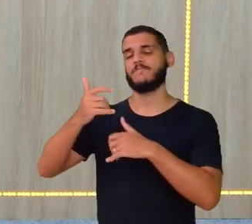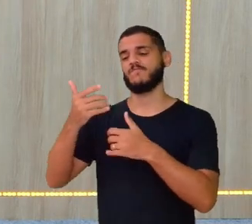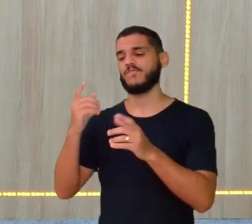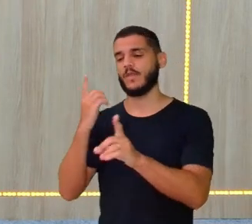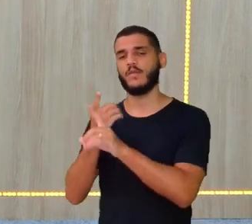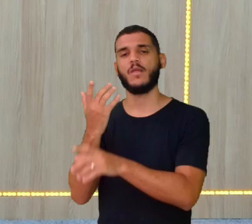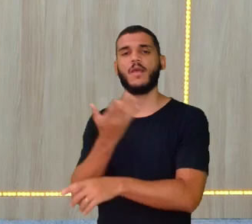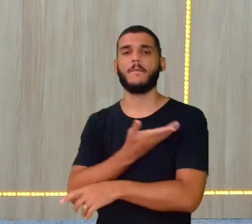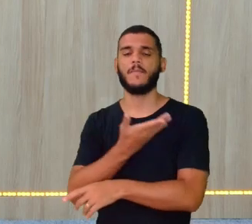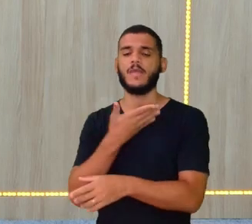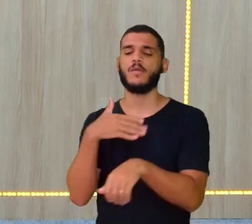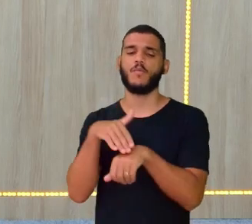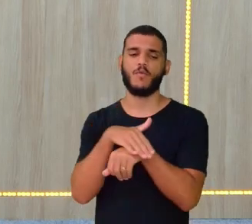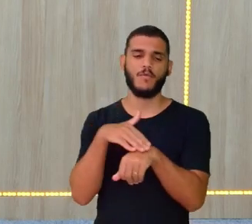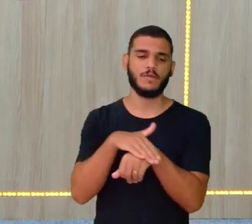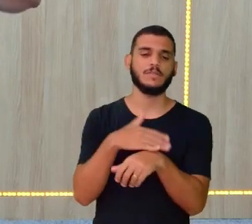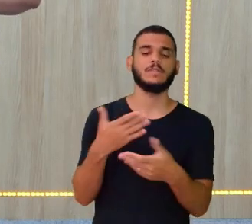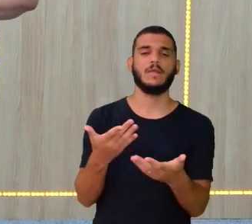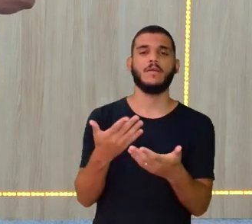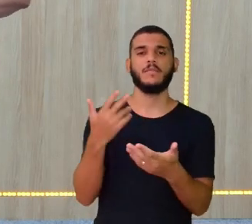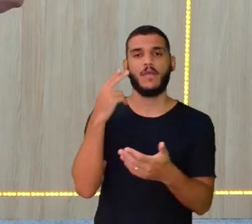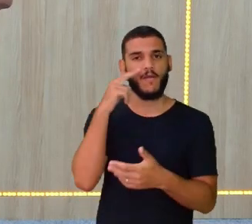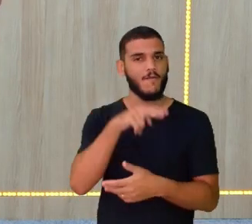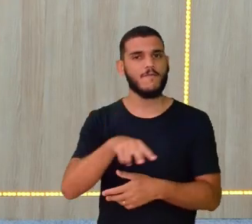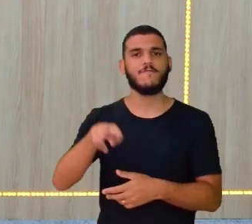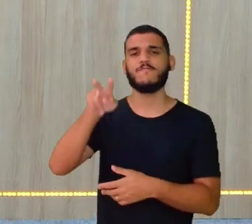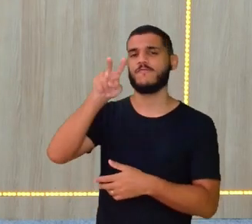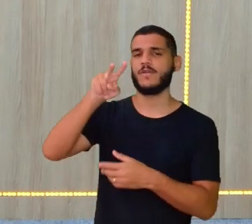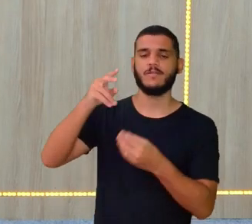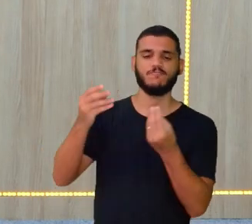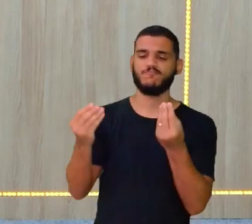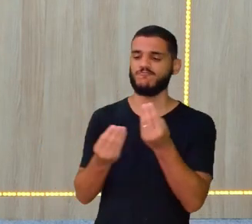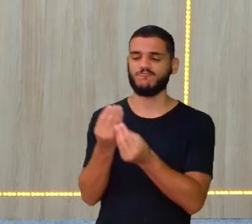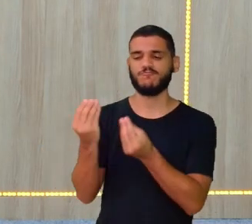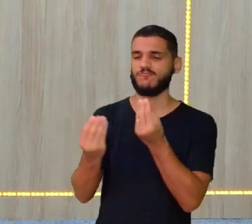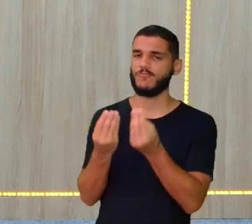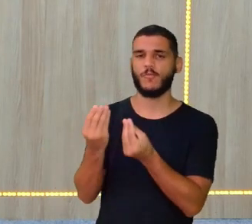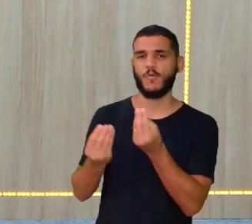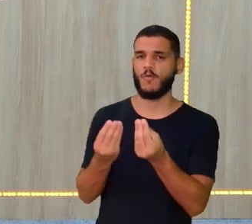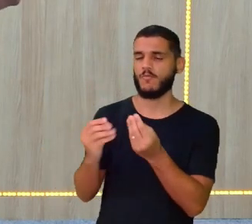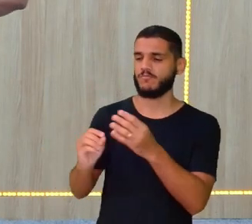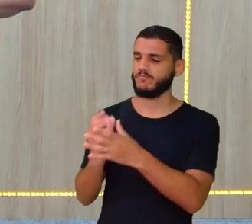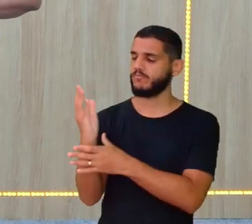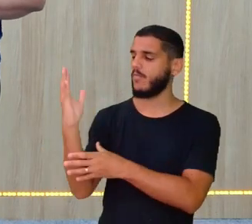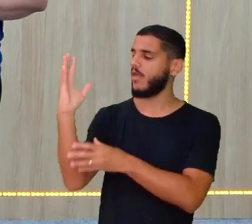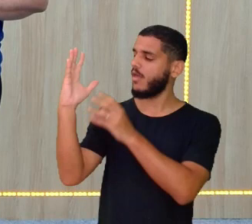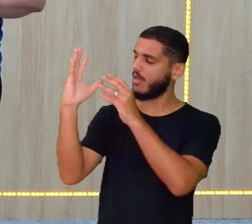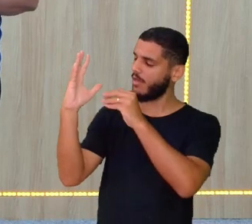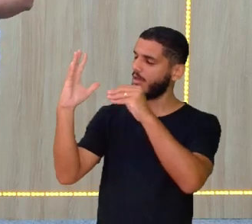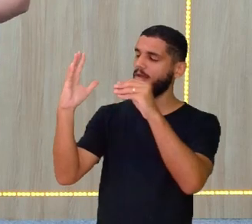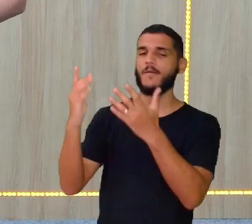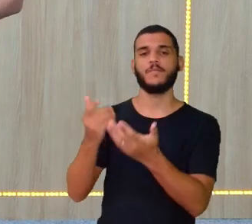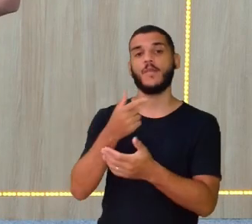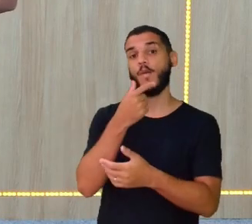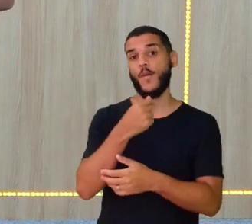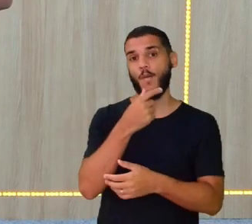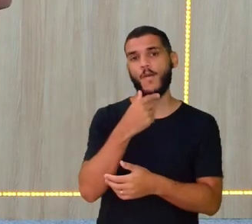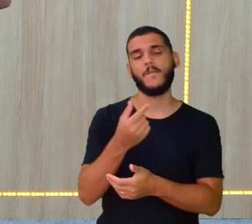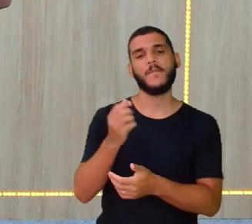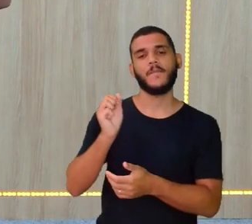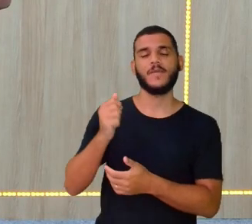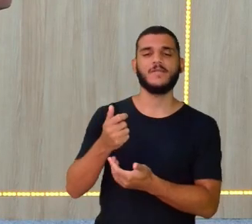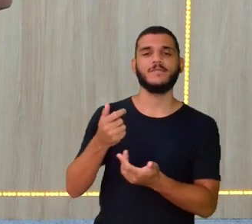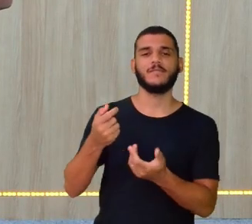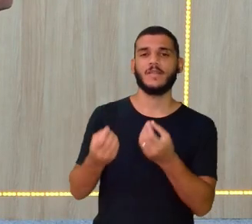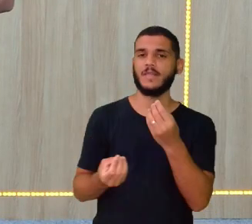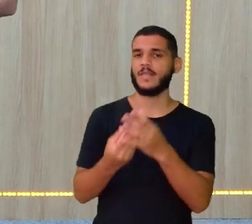amigos, conversar, e observa o formato dessas plantas, não é? Manuel de Barros fazia isso, ele se conectava